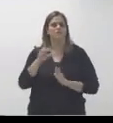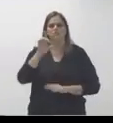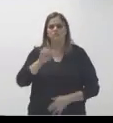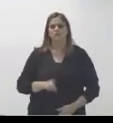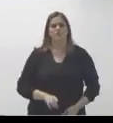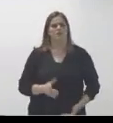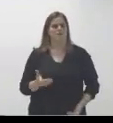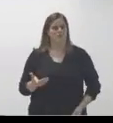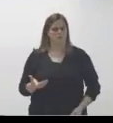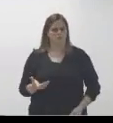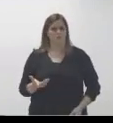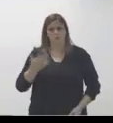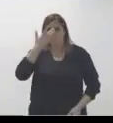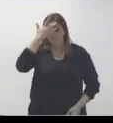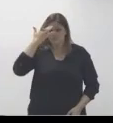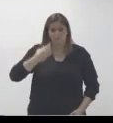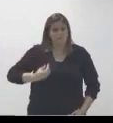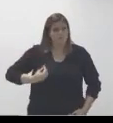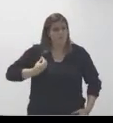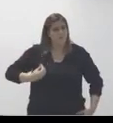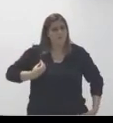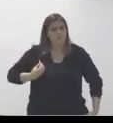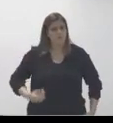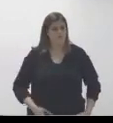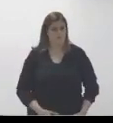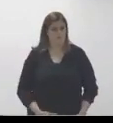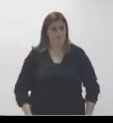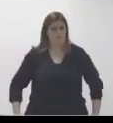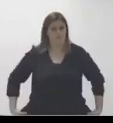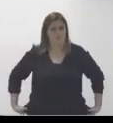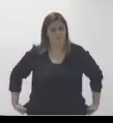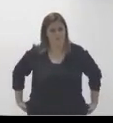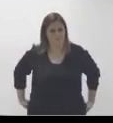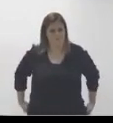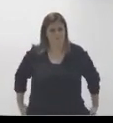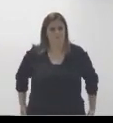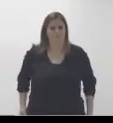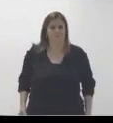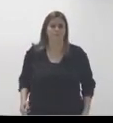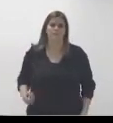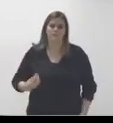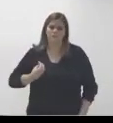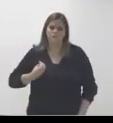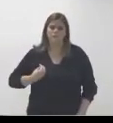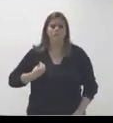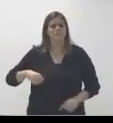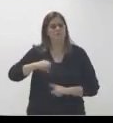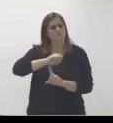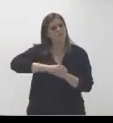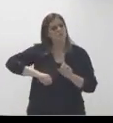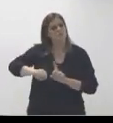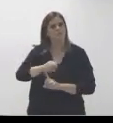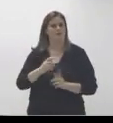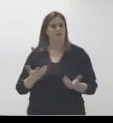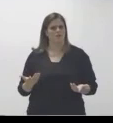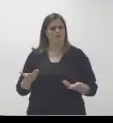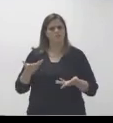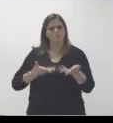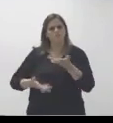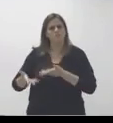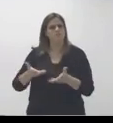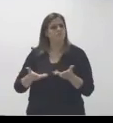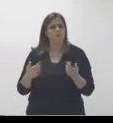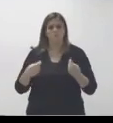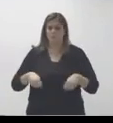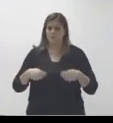determinado território tem que agir estabelecer as suas relações sociais a sociedade tem que aprender aceitá los na